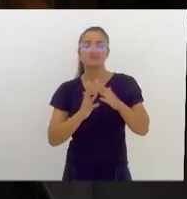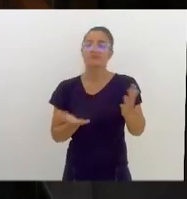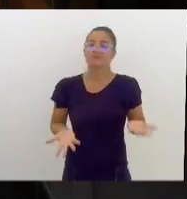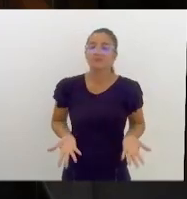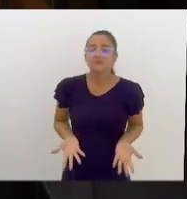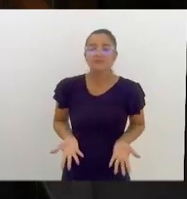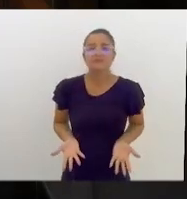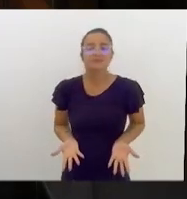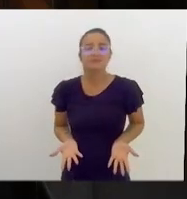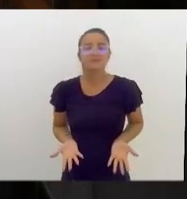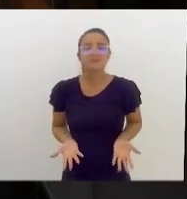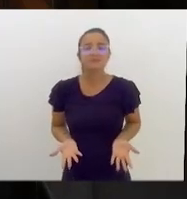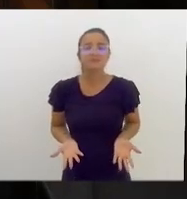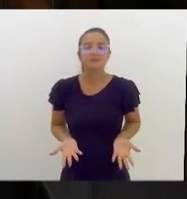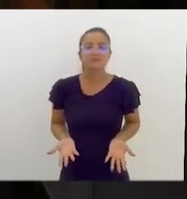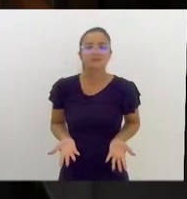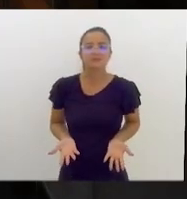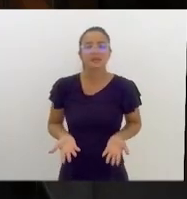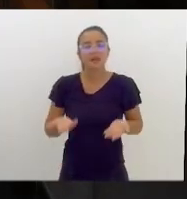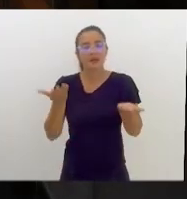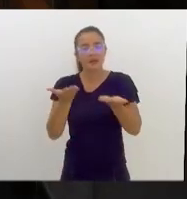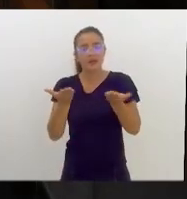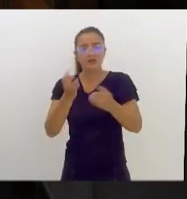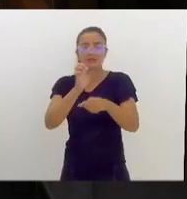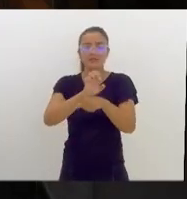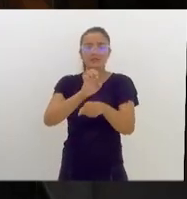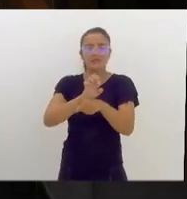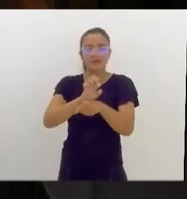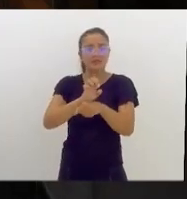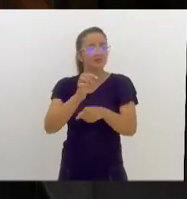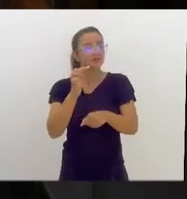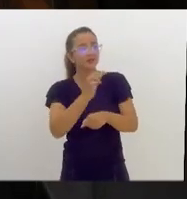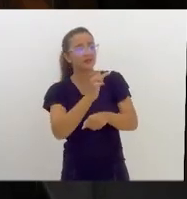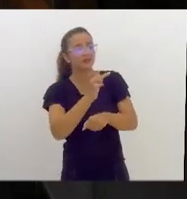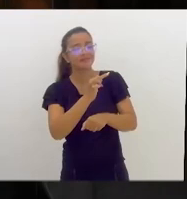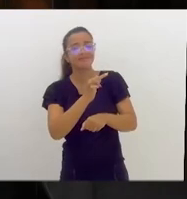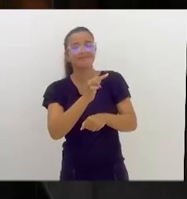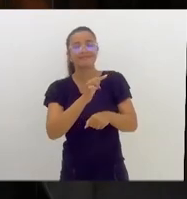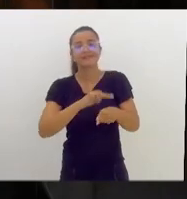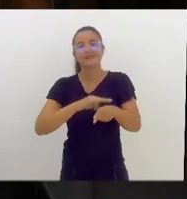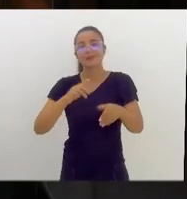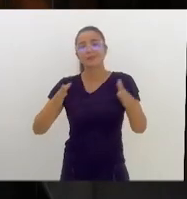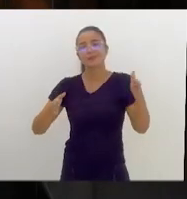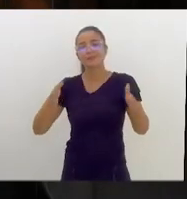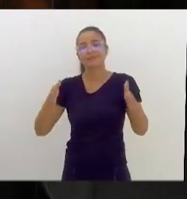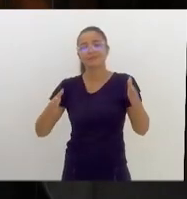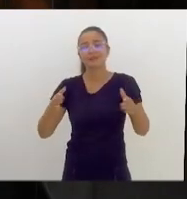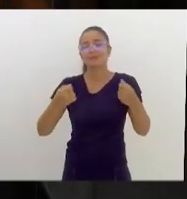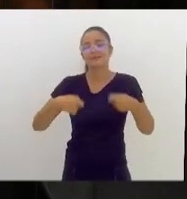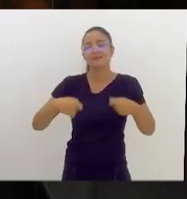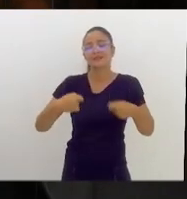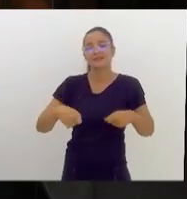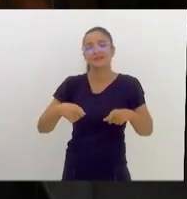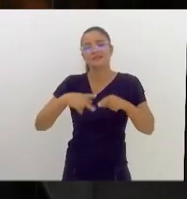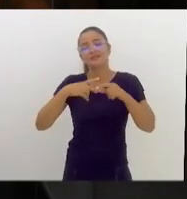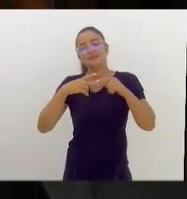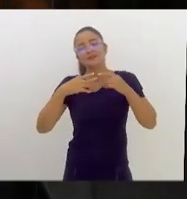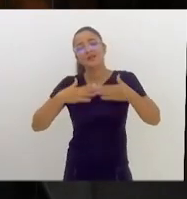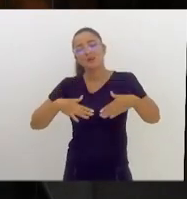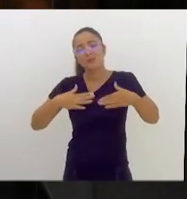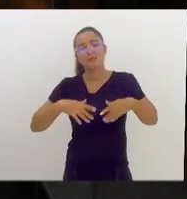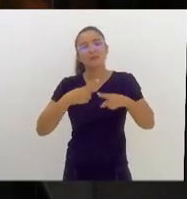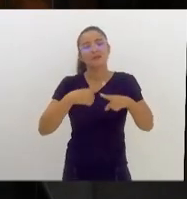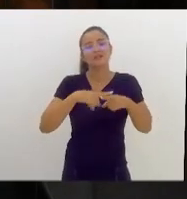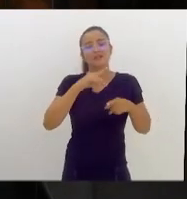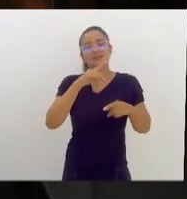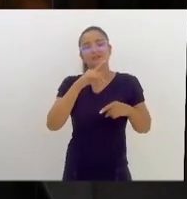E aí o estado está em regime de recuperação fiscal, teve como uma única benesse, se é